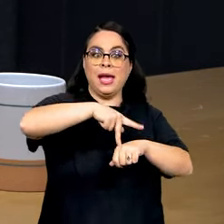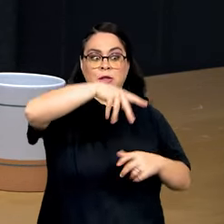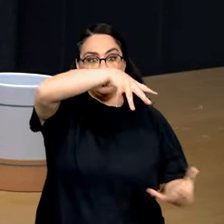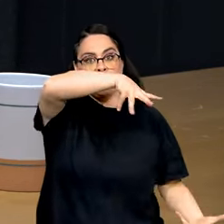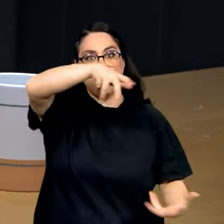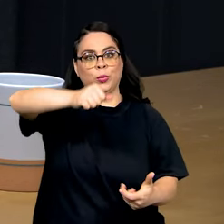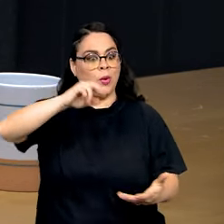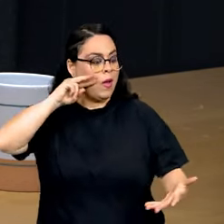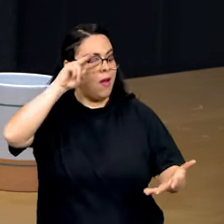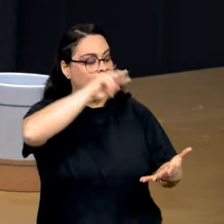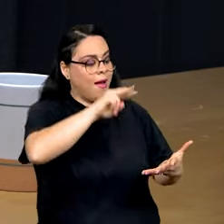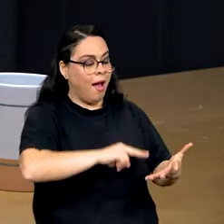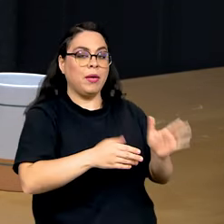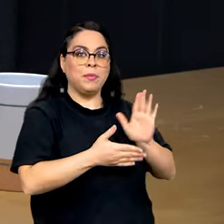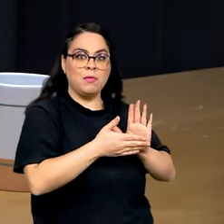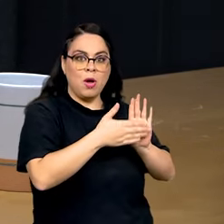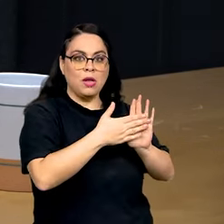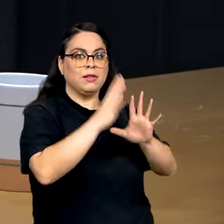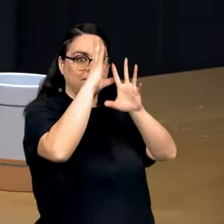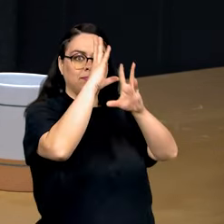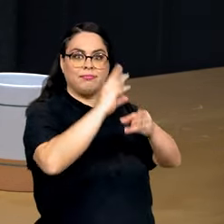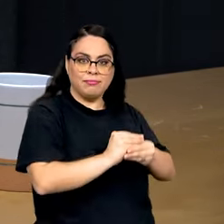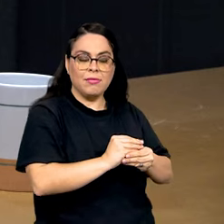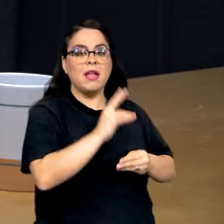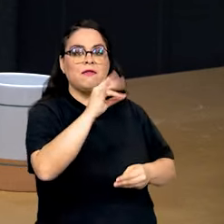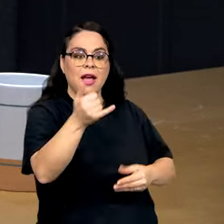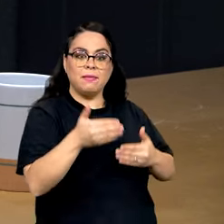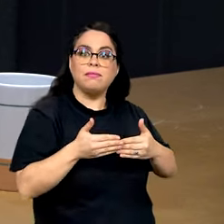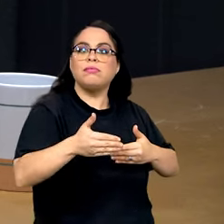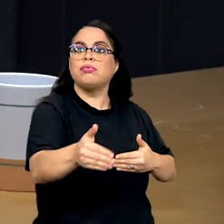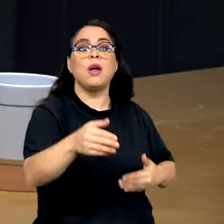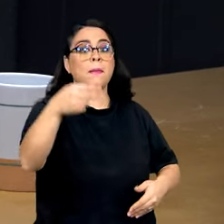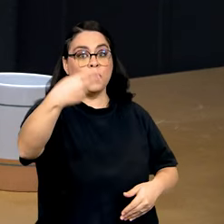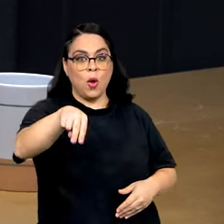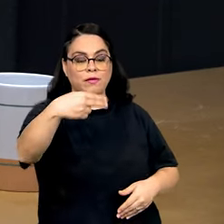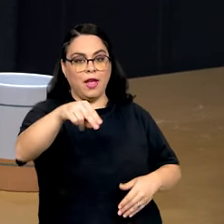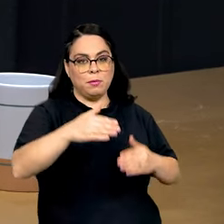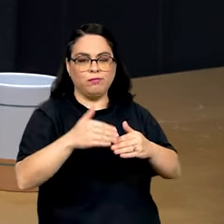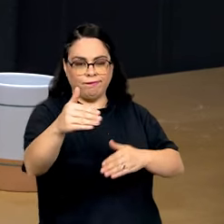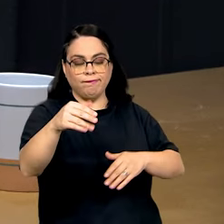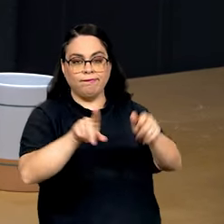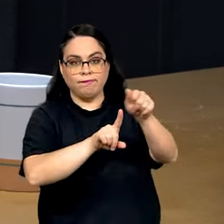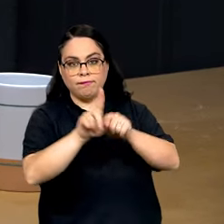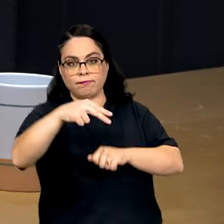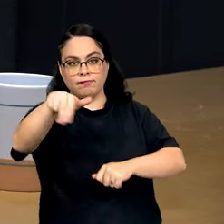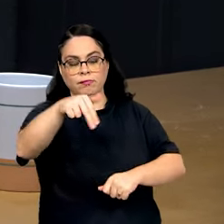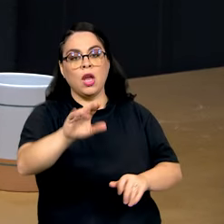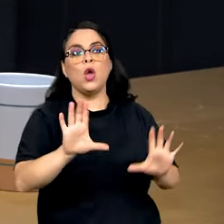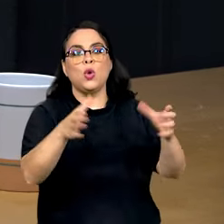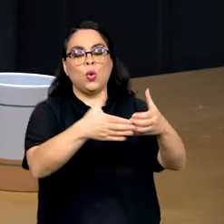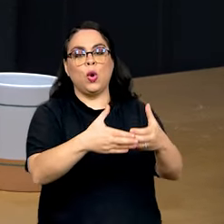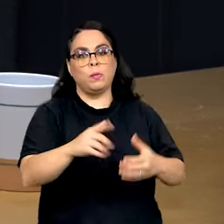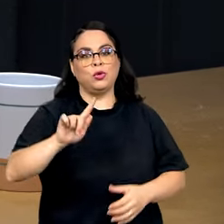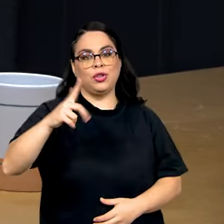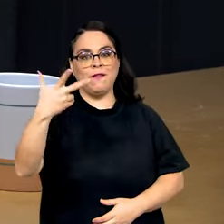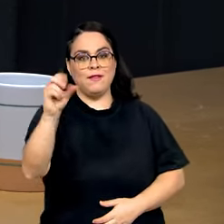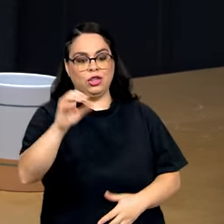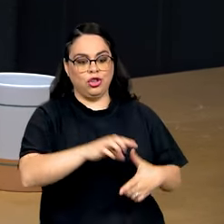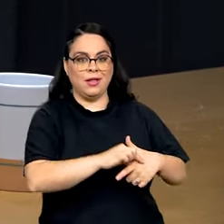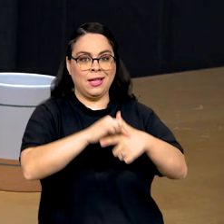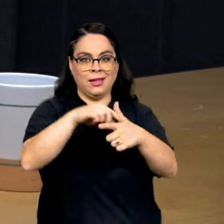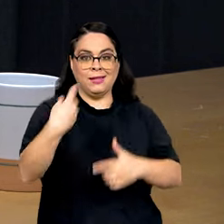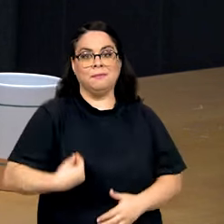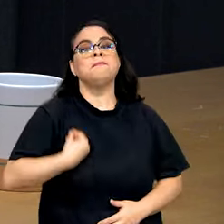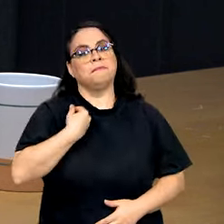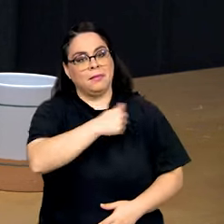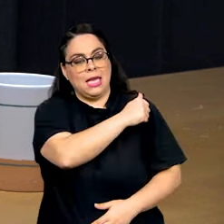de todo mundo podem aderir à proposta que deve ser efetivamente lançada em novembro durante a cúpula de líderes do G20 também